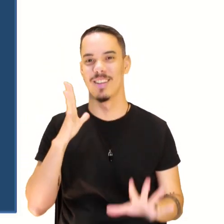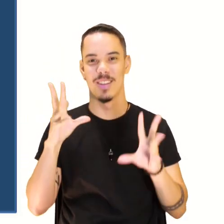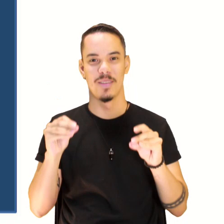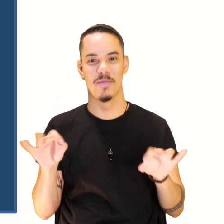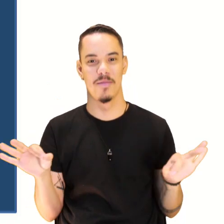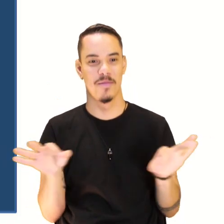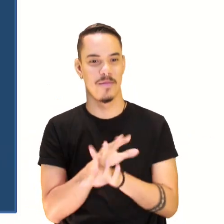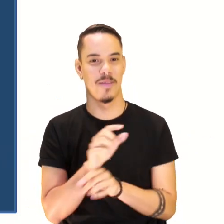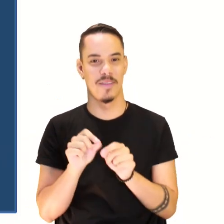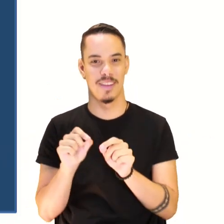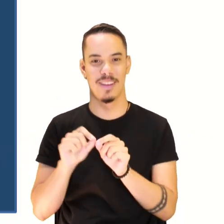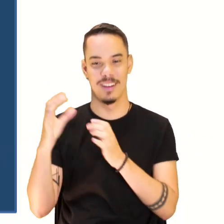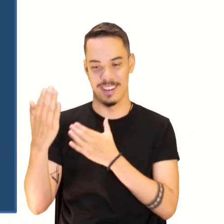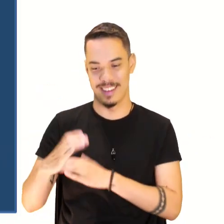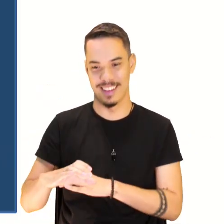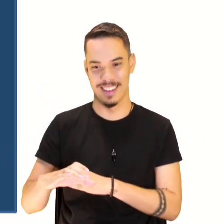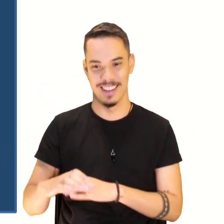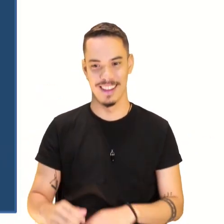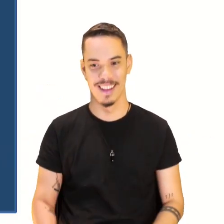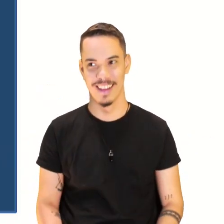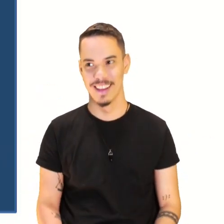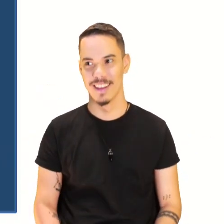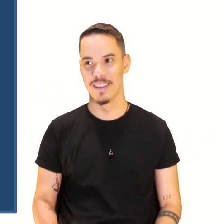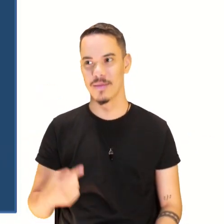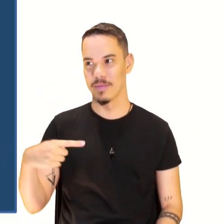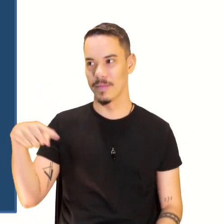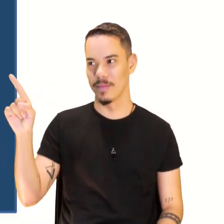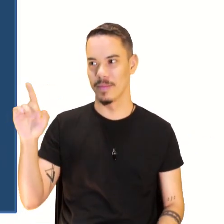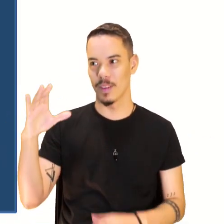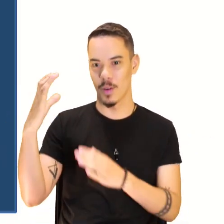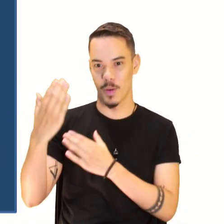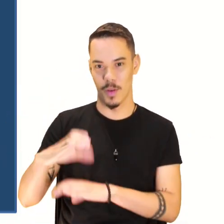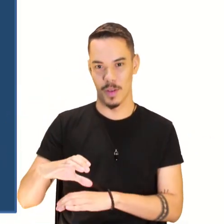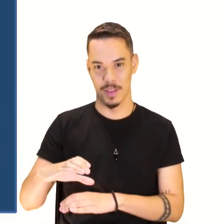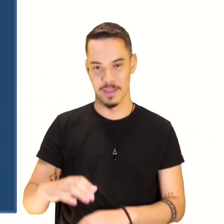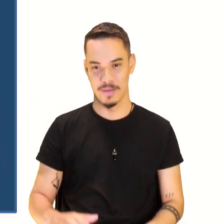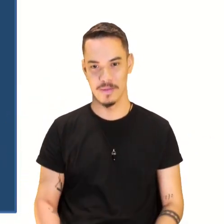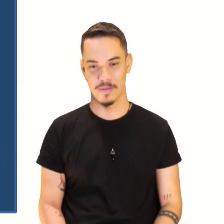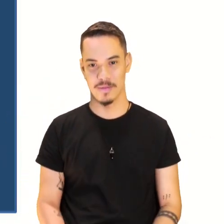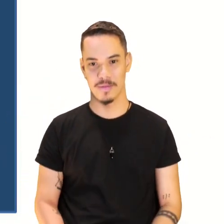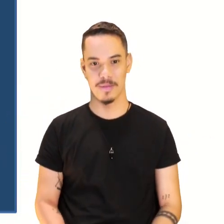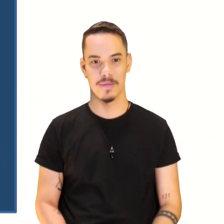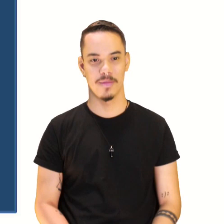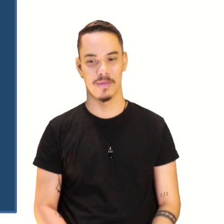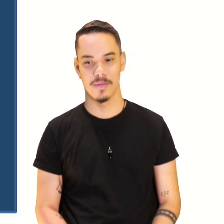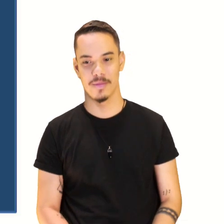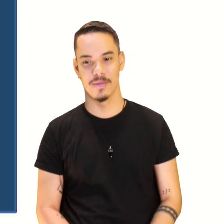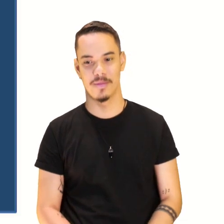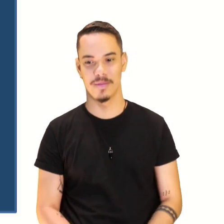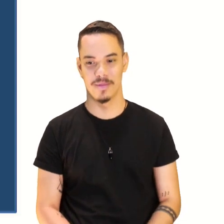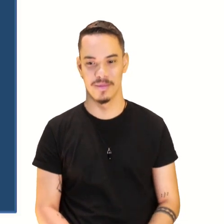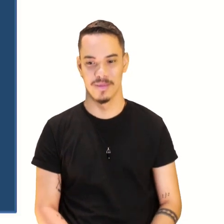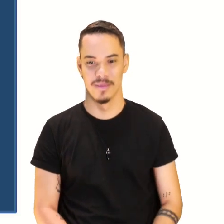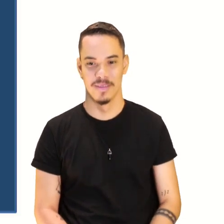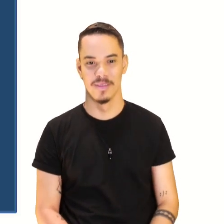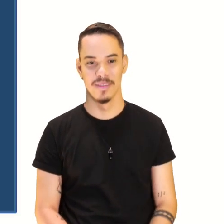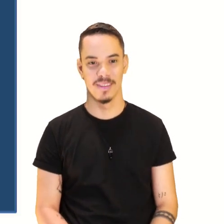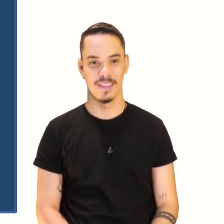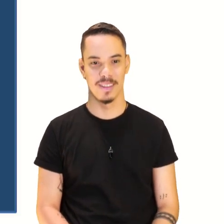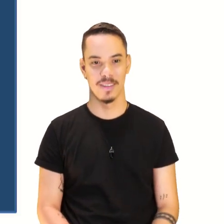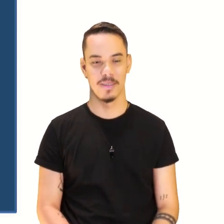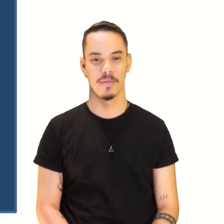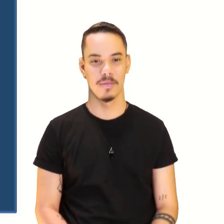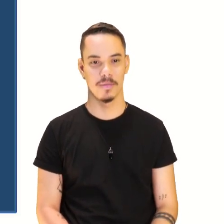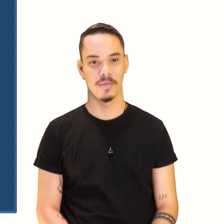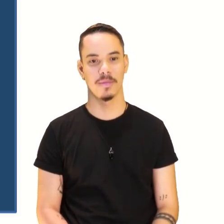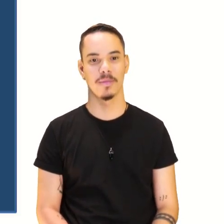preparado para fazer concurso aí viu sair daqui foi direto fazer um concurso público aí Amém Então vamos